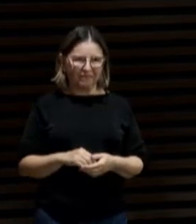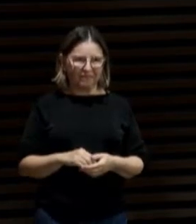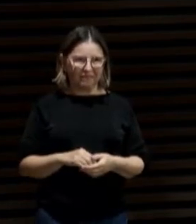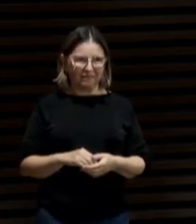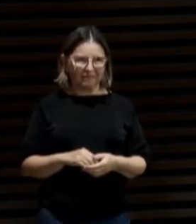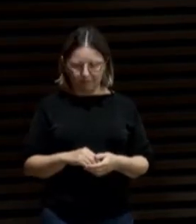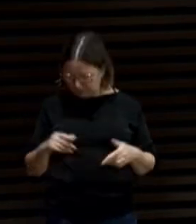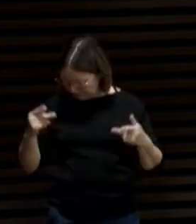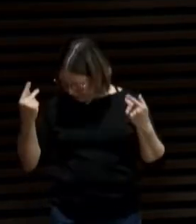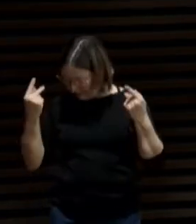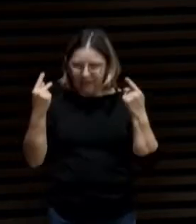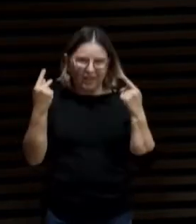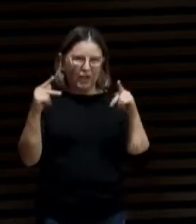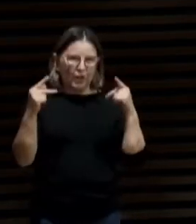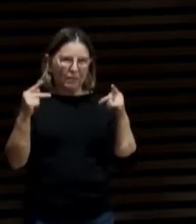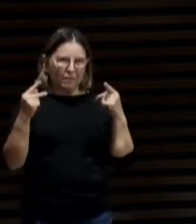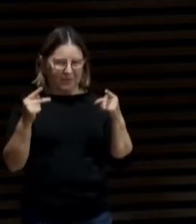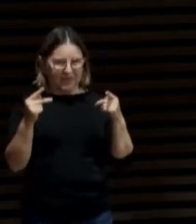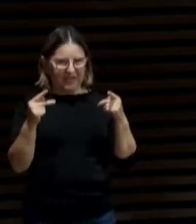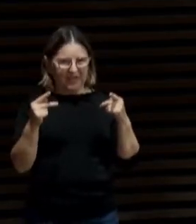que prega um cristianismo triunfalista.